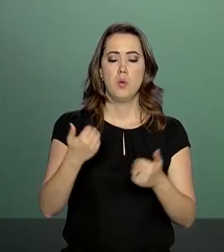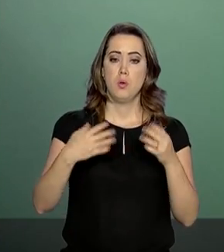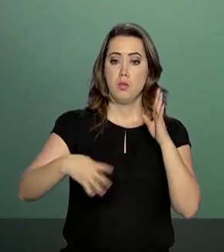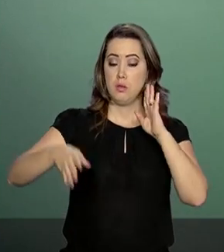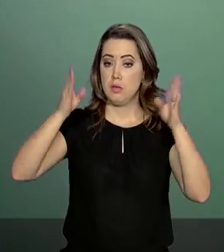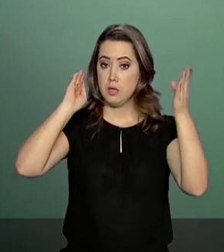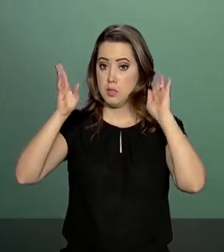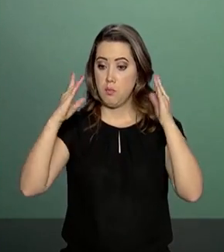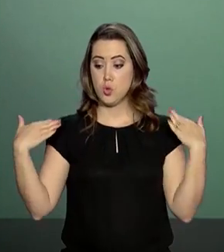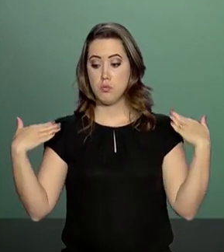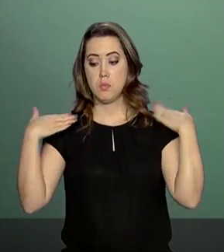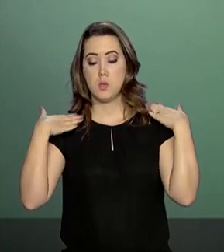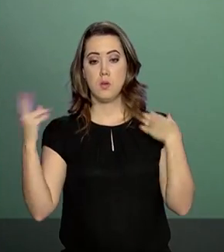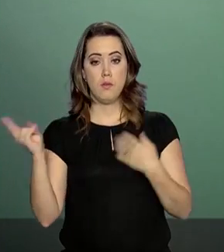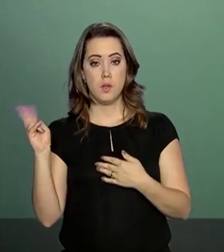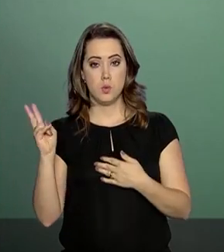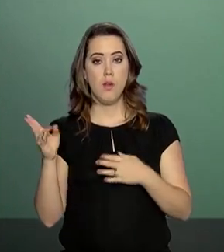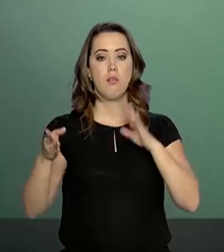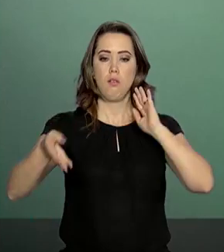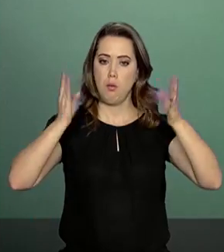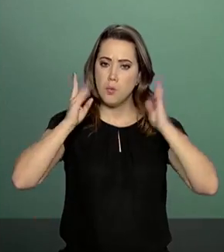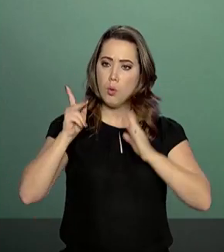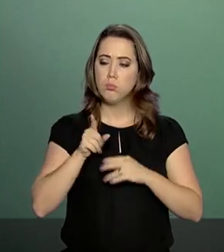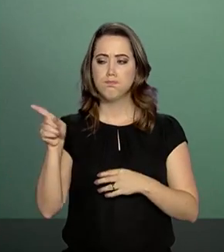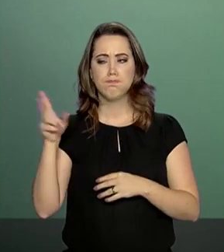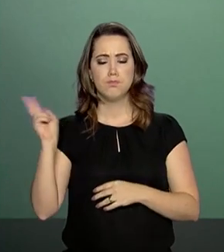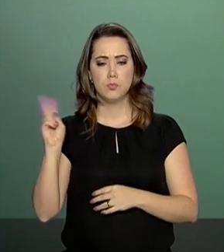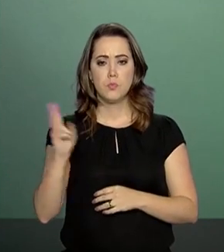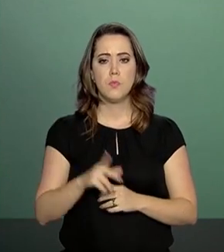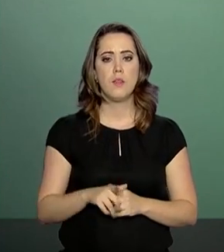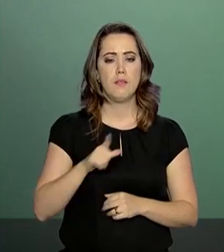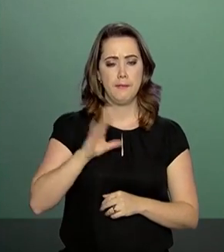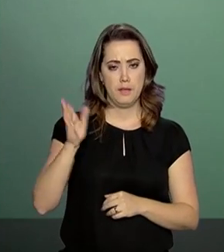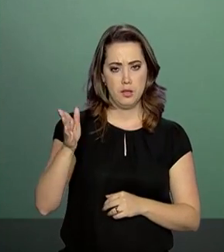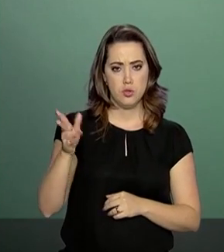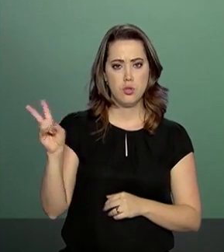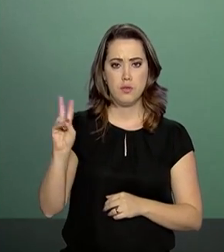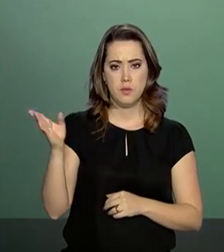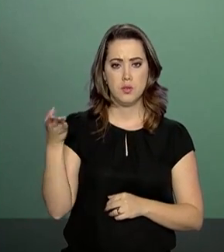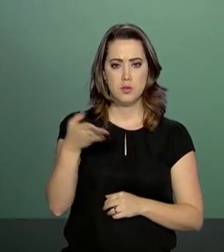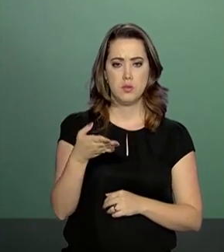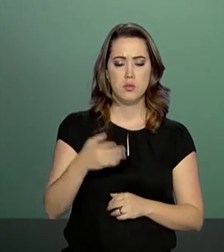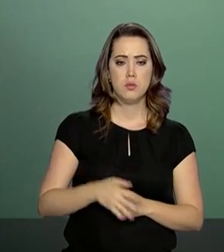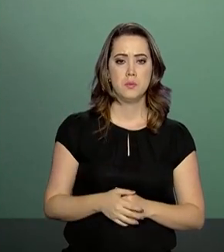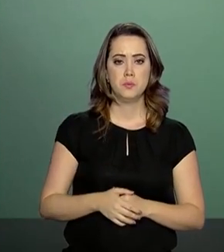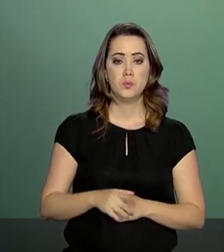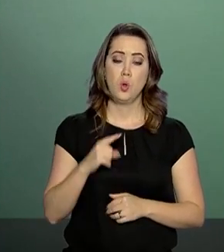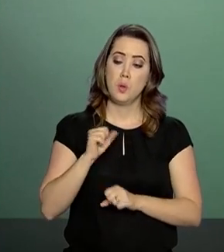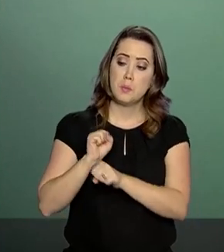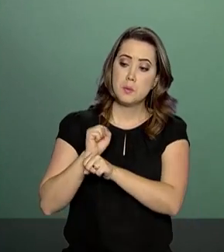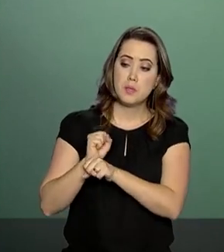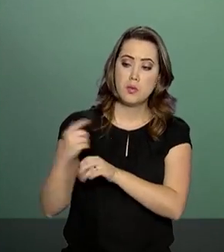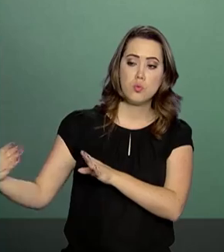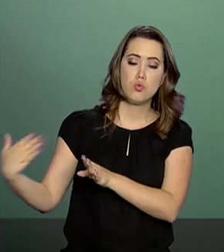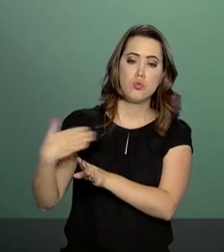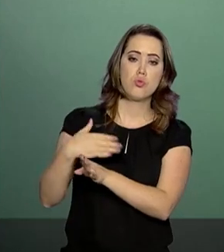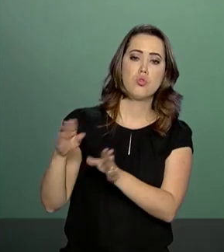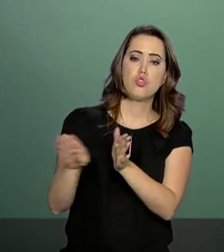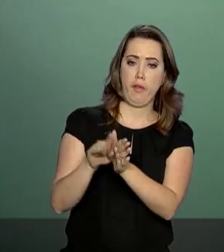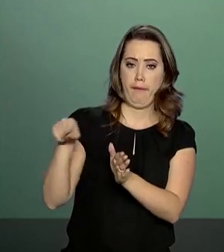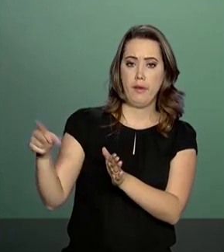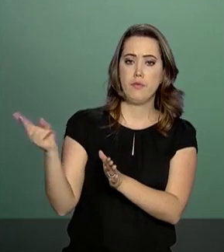venezuelanos e com caminhões venezuelanos há caminhões no território brasileiro nós estamos aguardando a vinda dos caminhões por